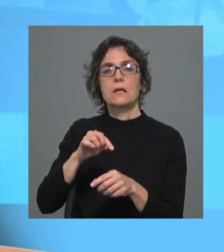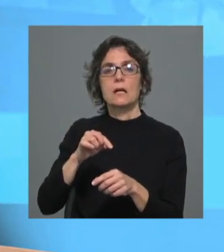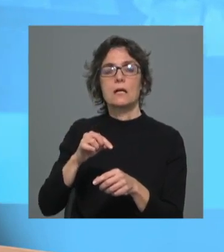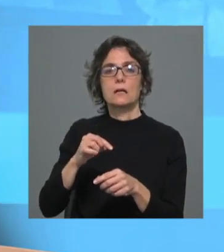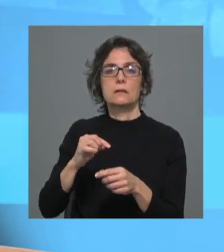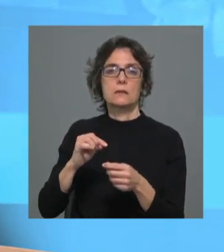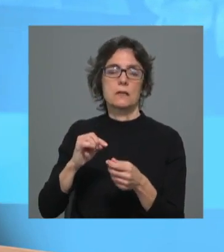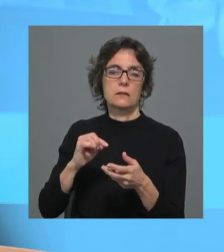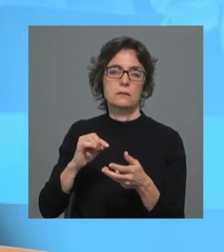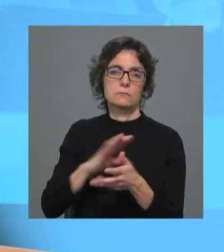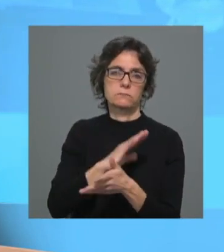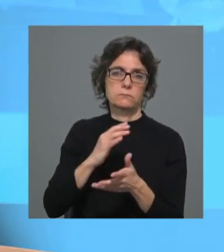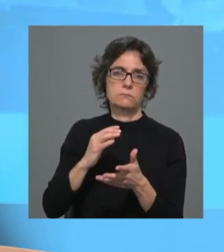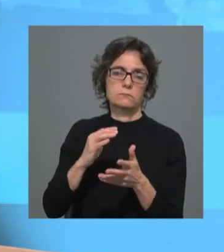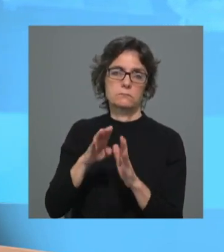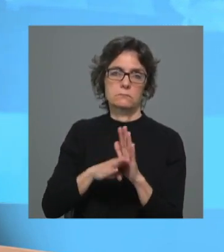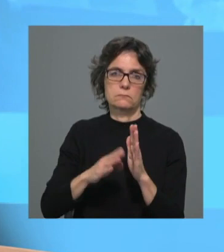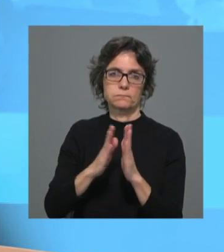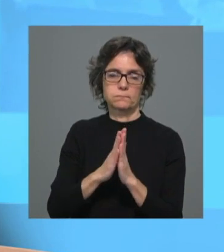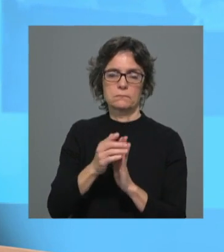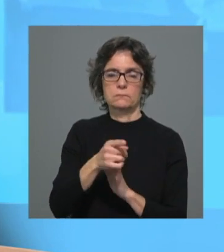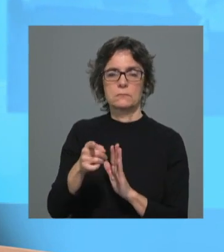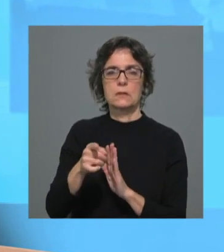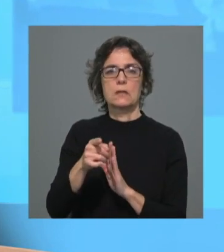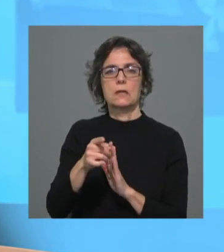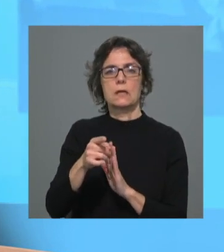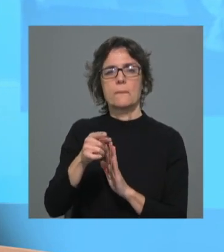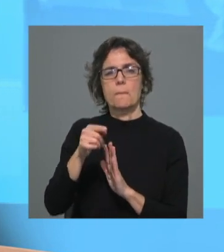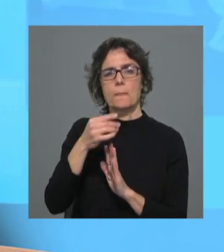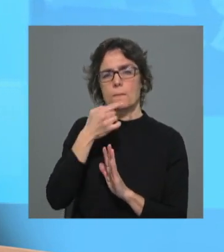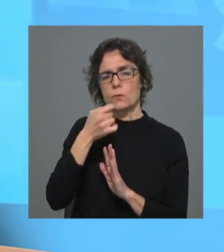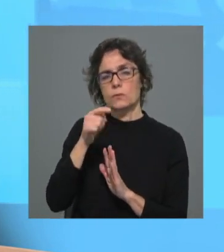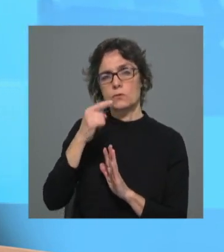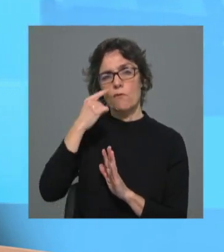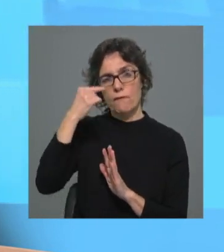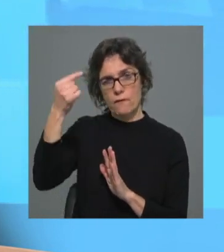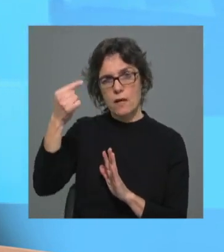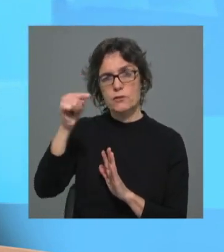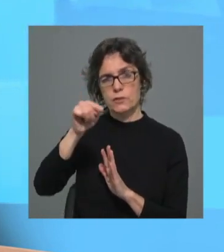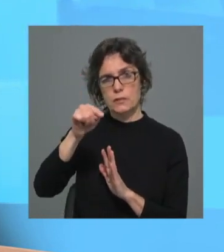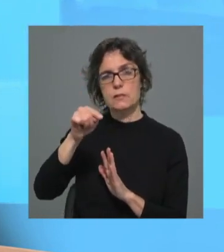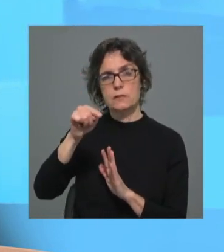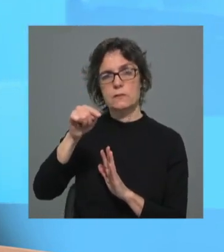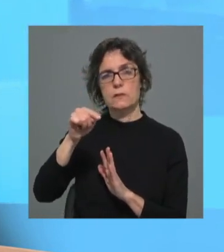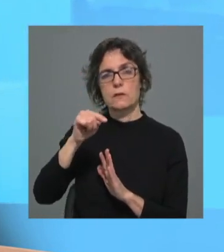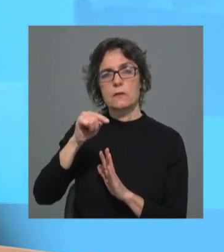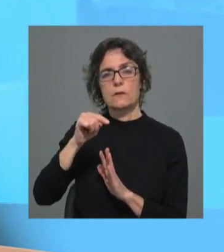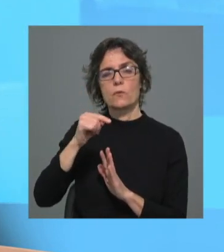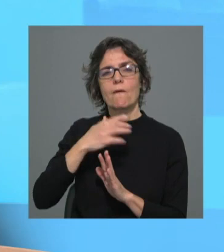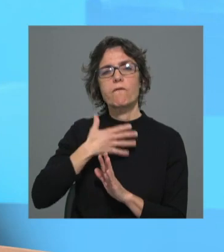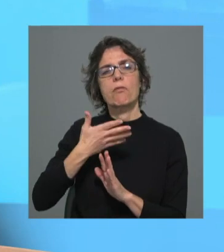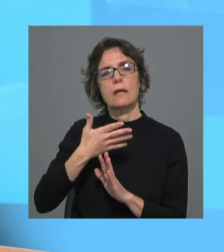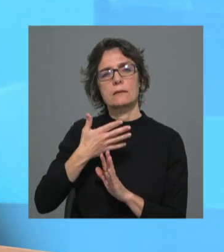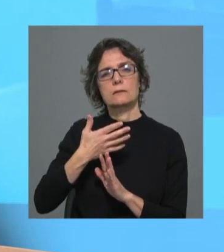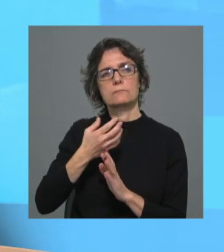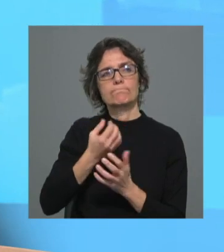na agência Eclésia, foi realmente uma viagem para dar expressão a um sofrimento